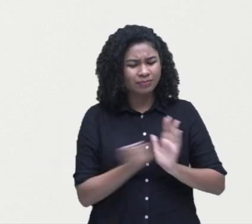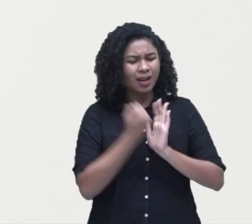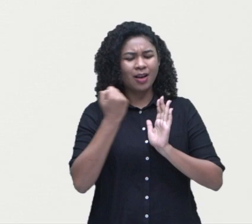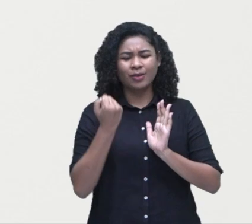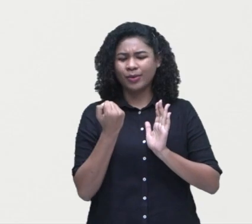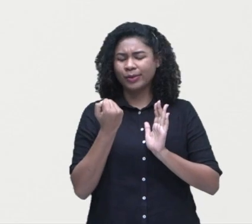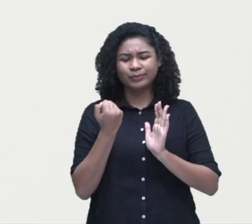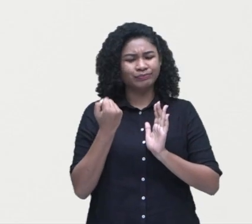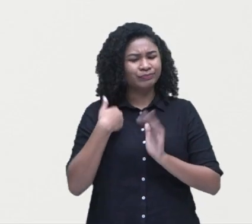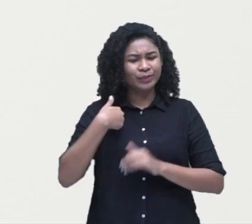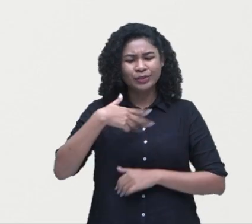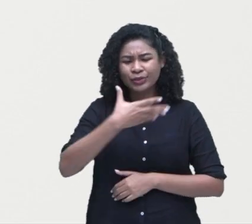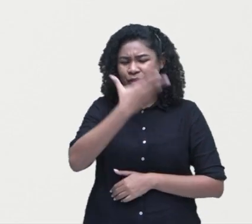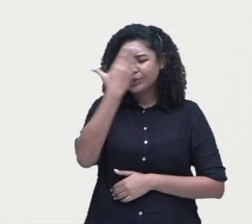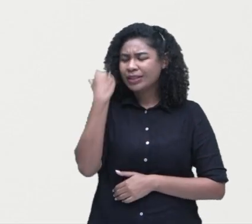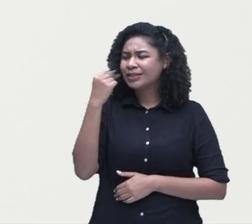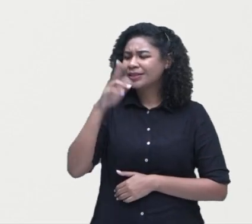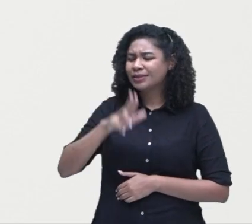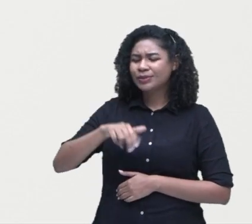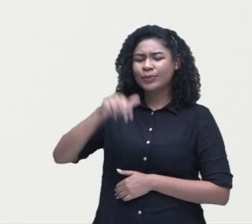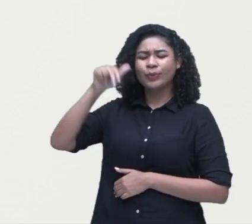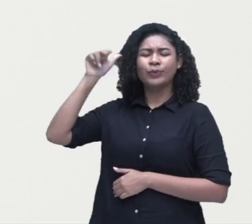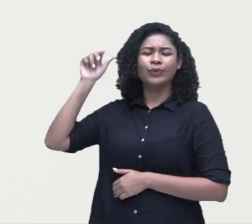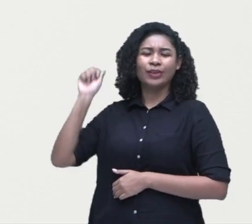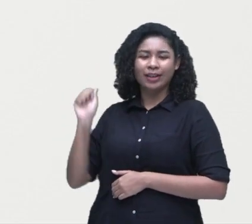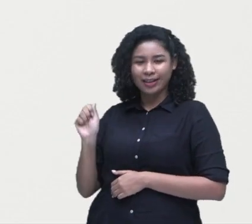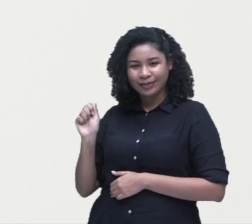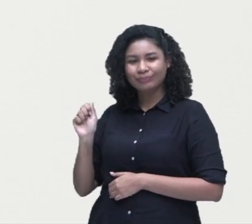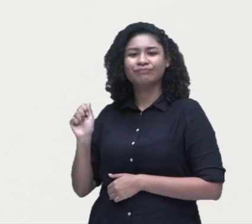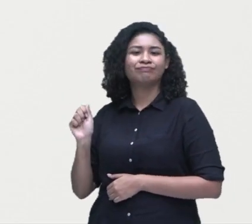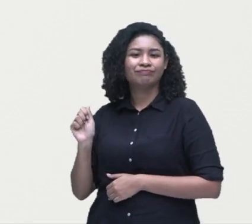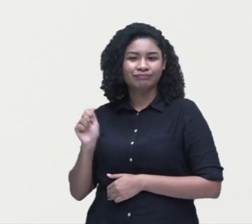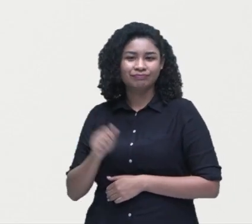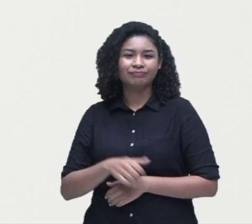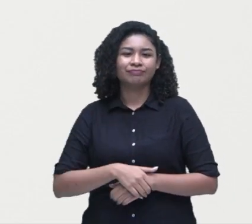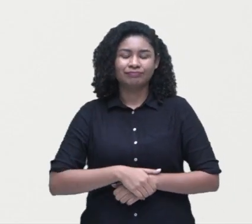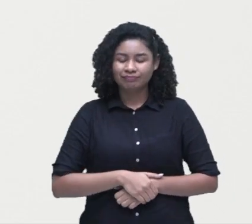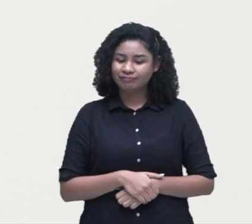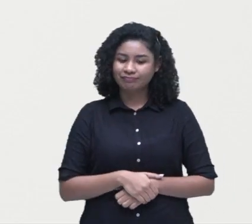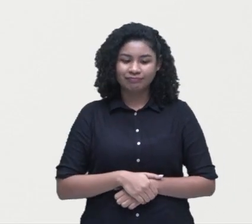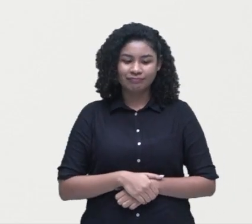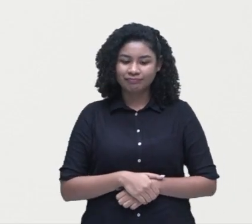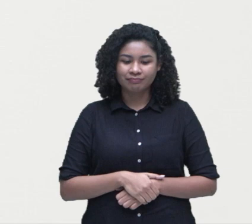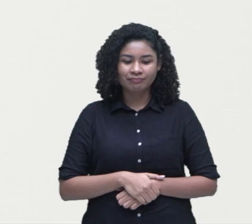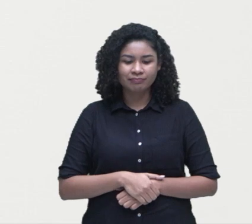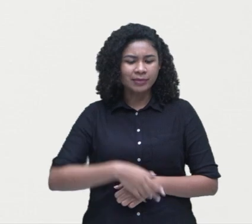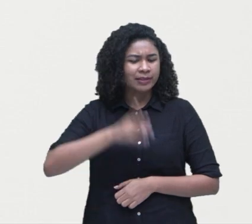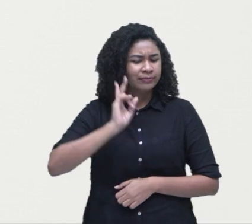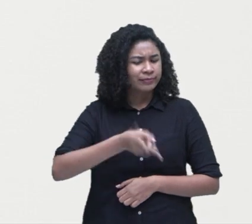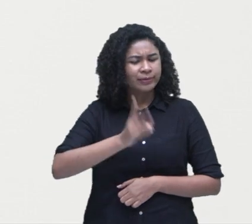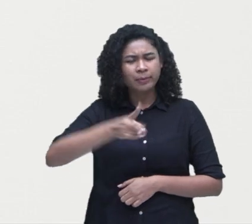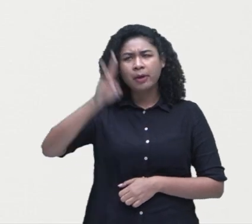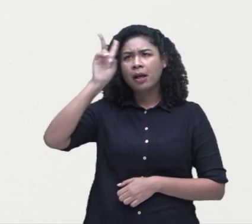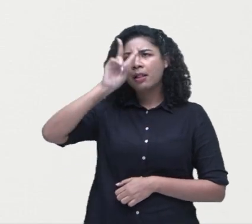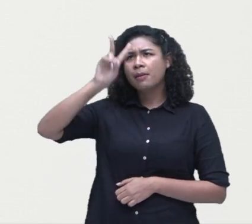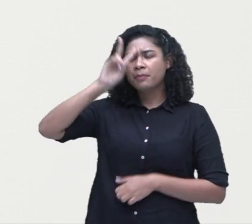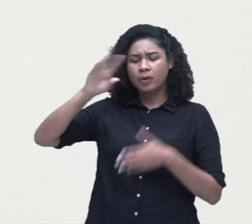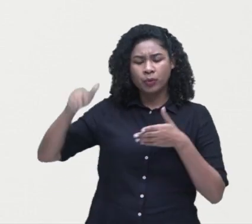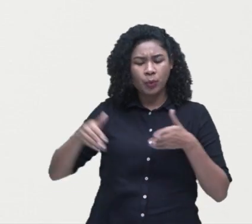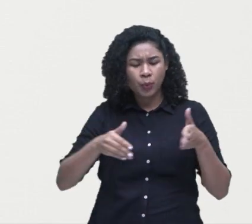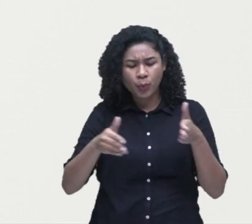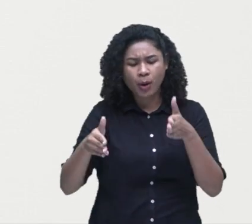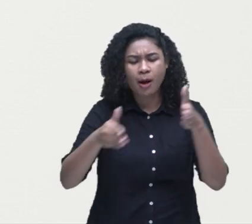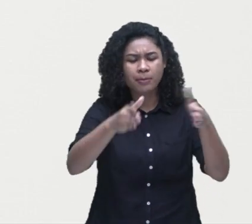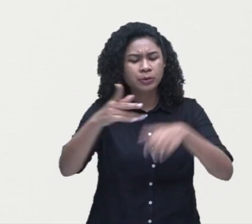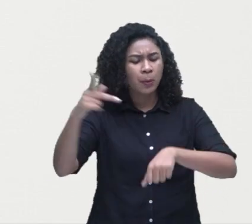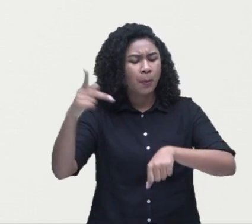minhas retinas tão fatigadas. Nunca me esquecerei que no meio do caminho tinha uma pedra. Tinha uma